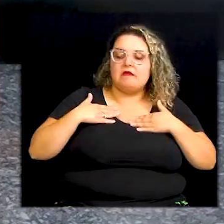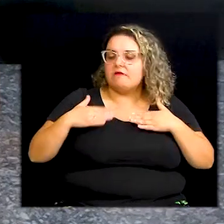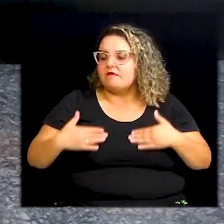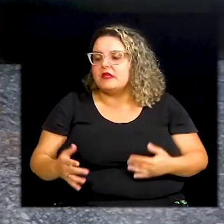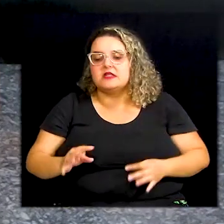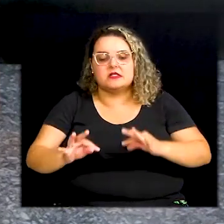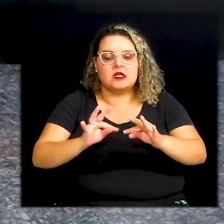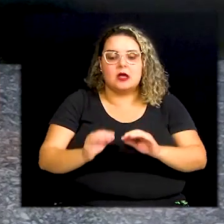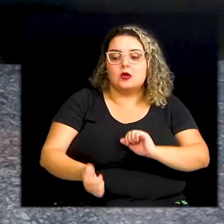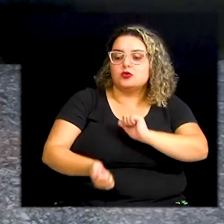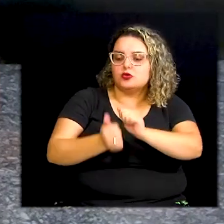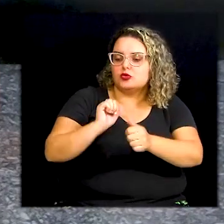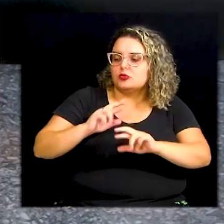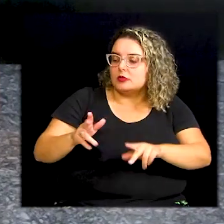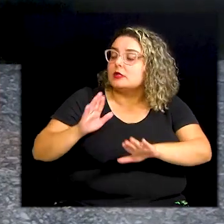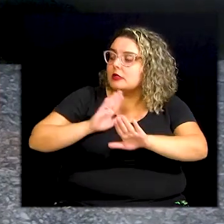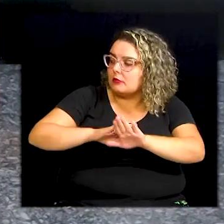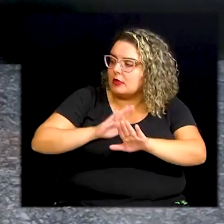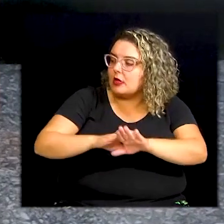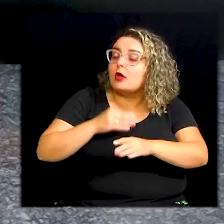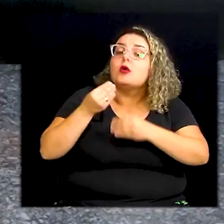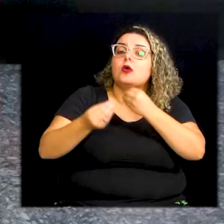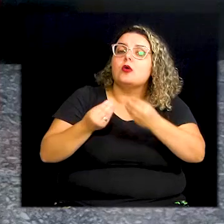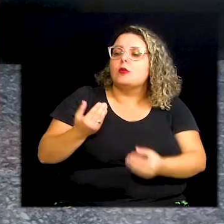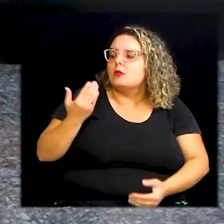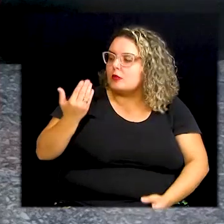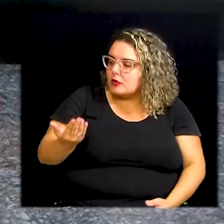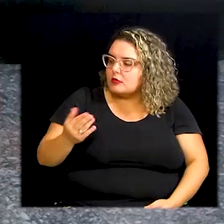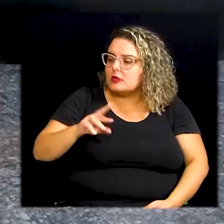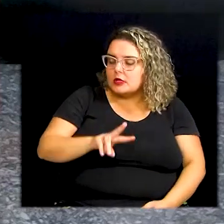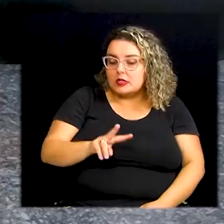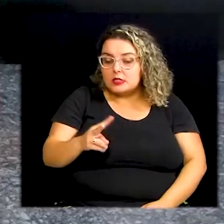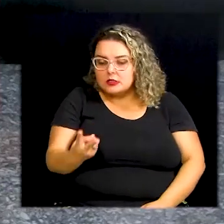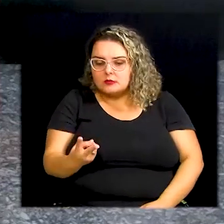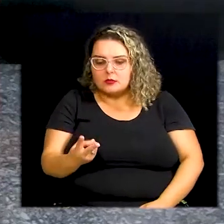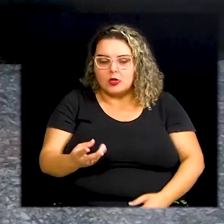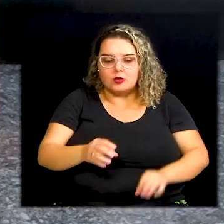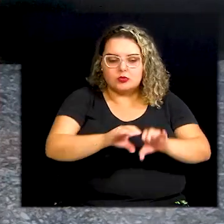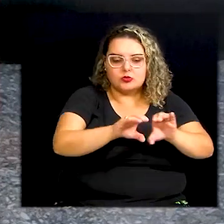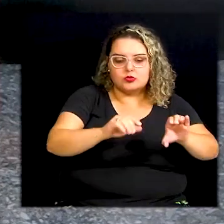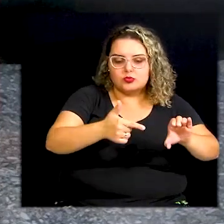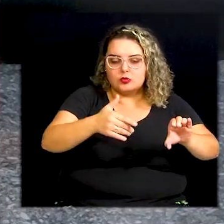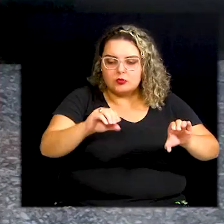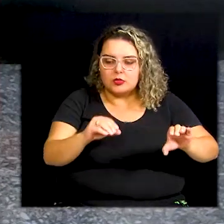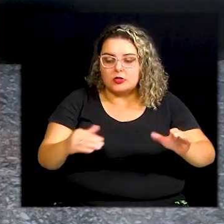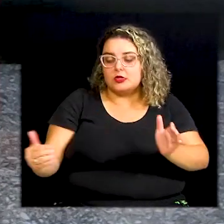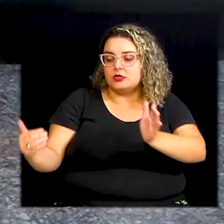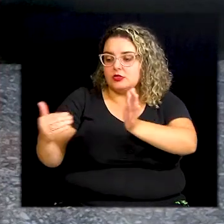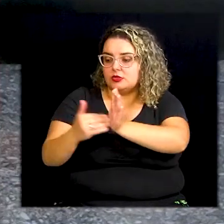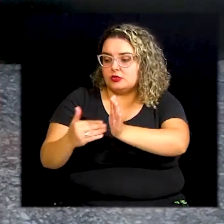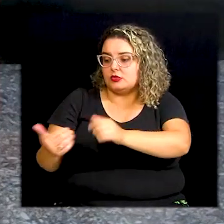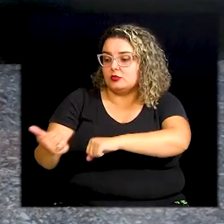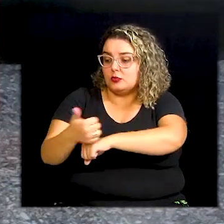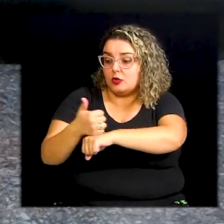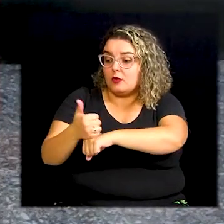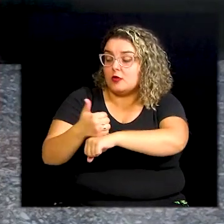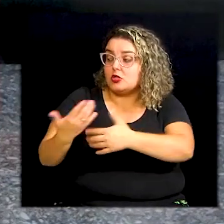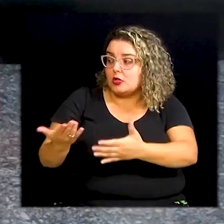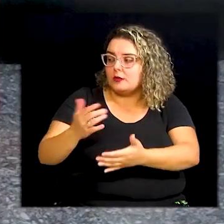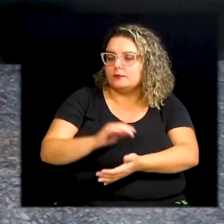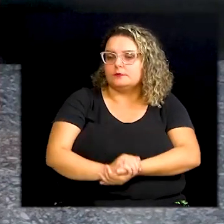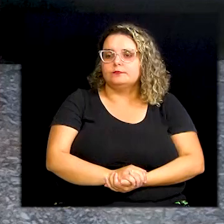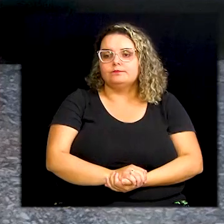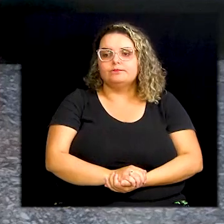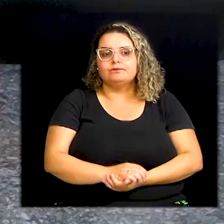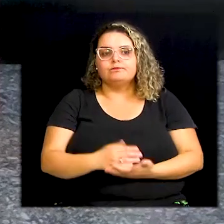técnica, é um jogo diferente. Na prática, como foi para você essa mudança, sair do sub-20 e chegar num futebol